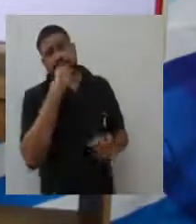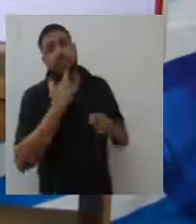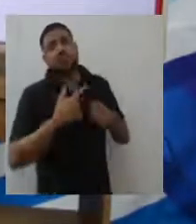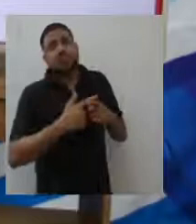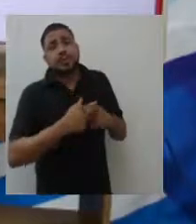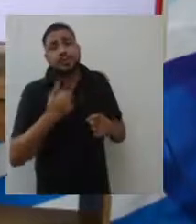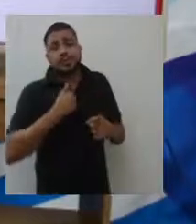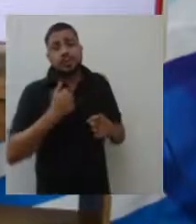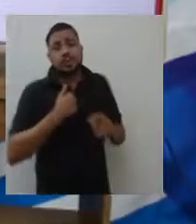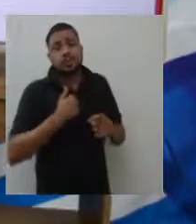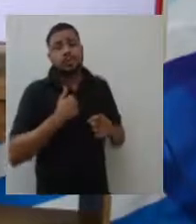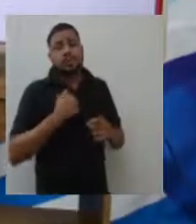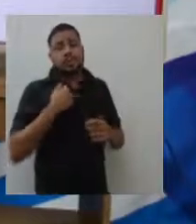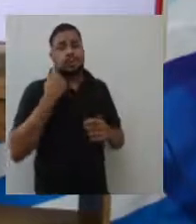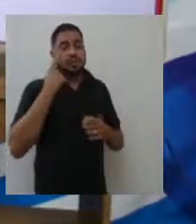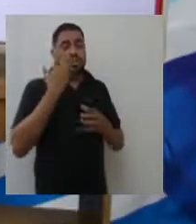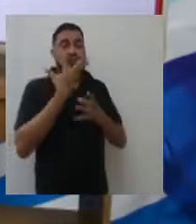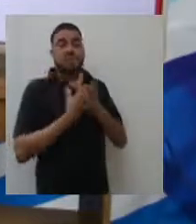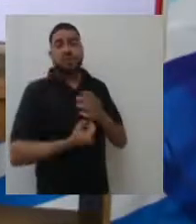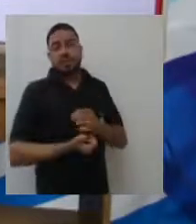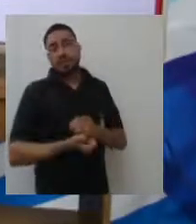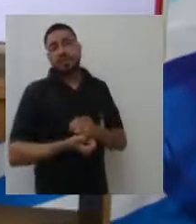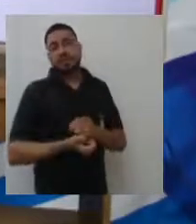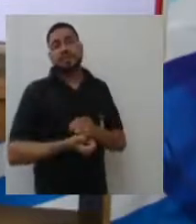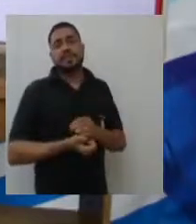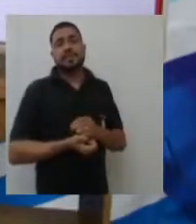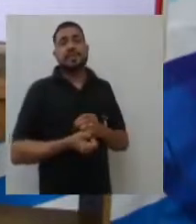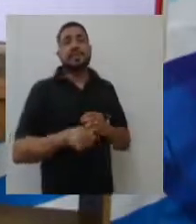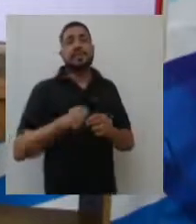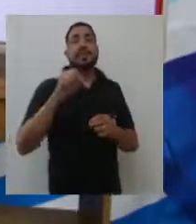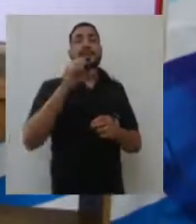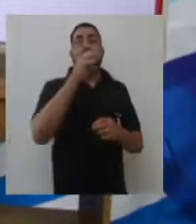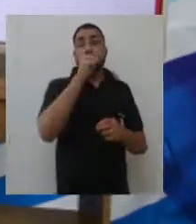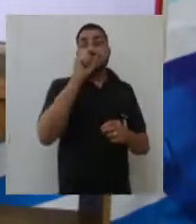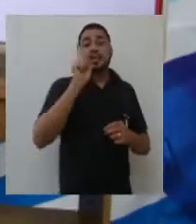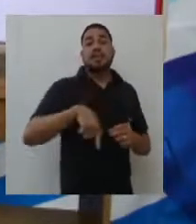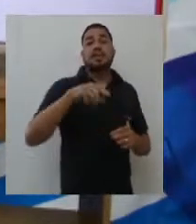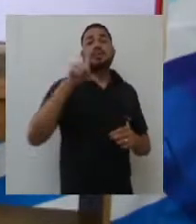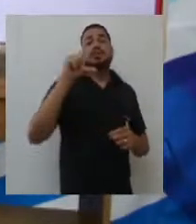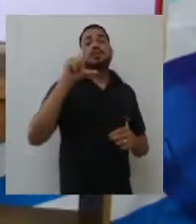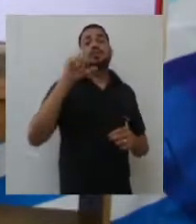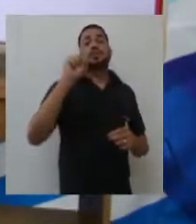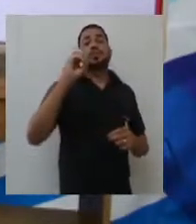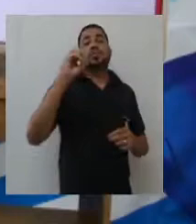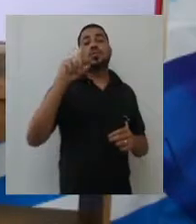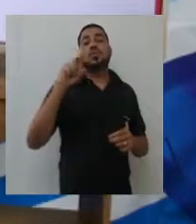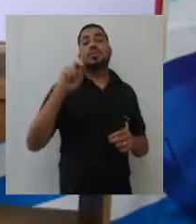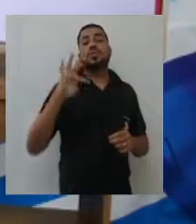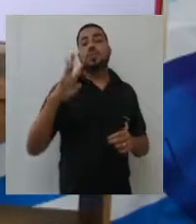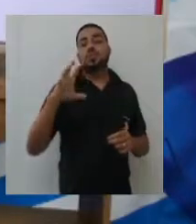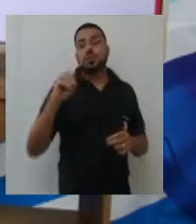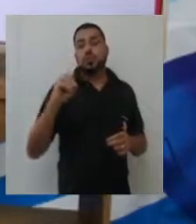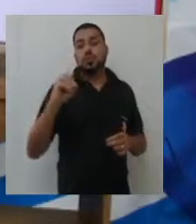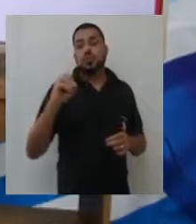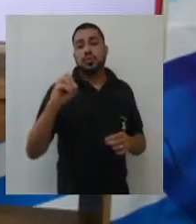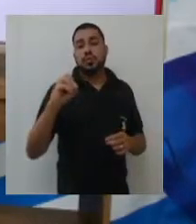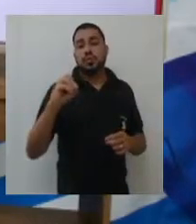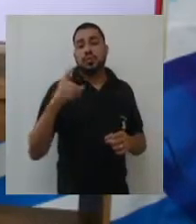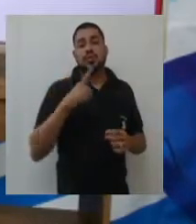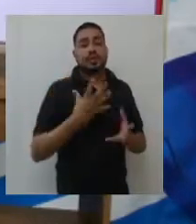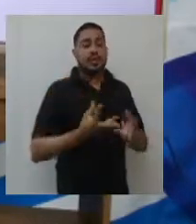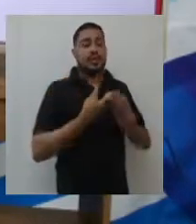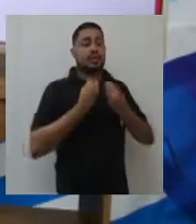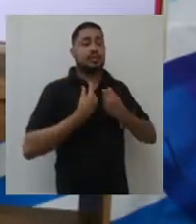sou o solvente e a laranja é o soluto. O soluto vai estar disperso no